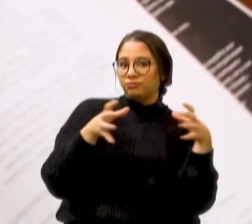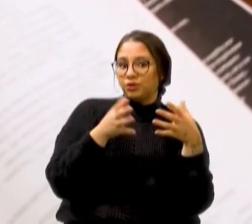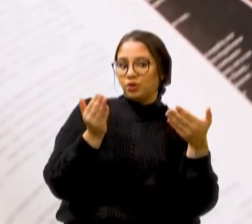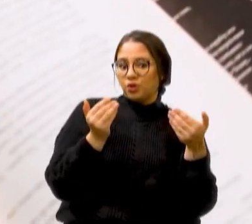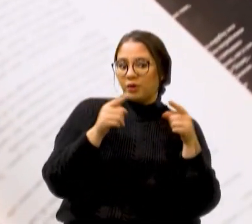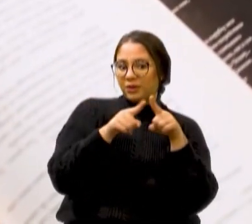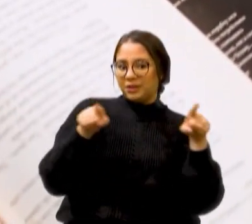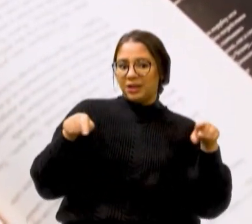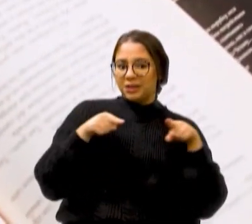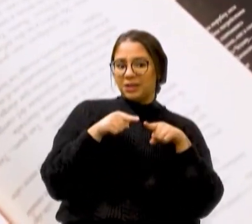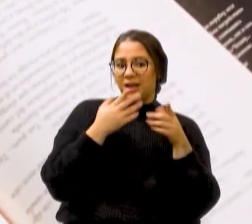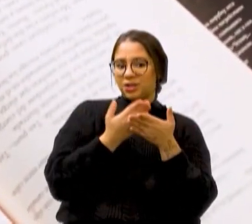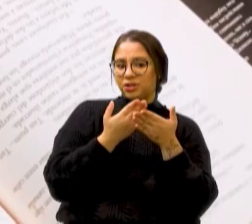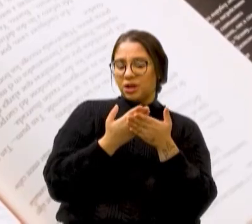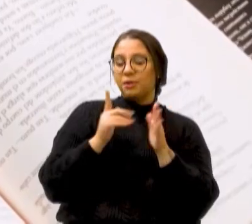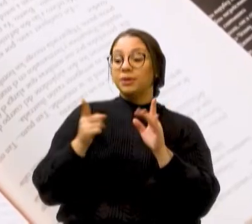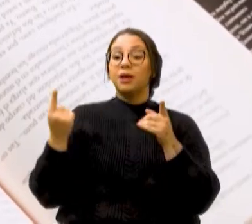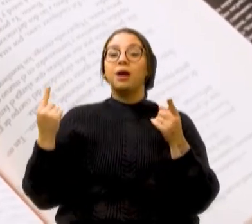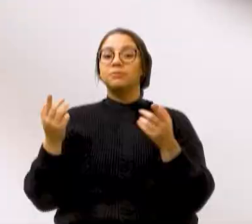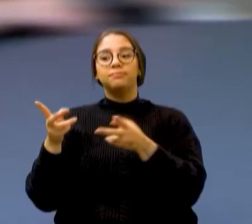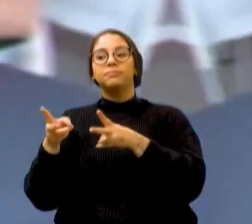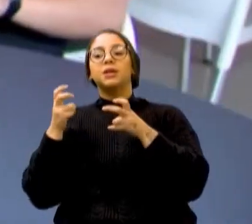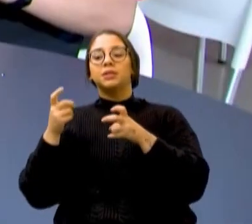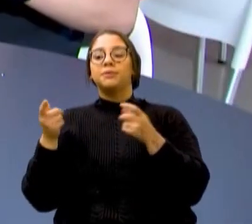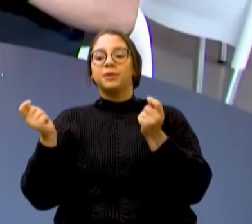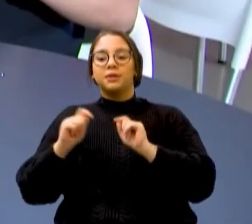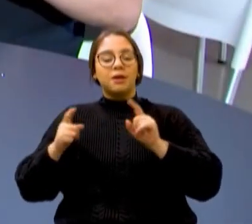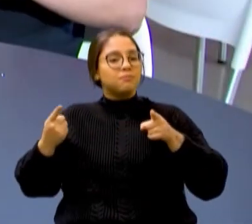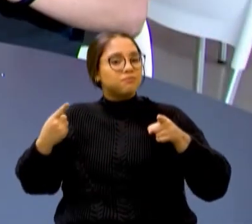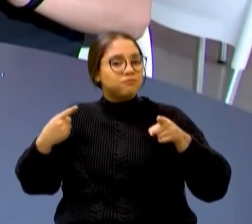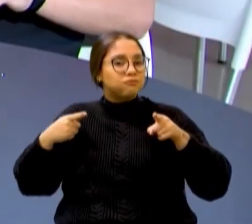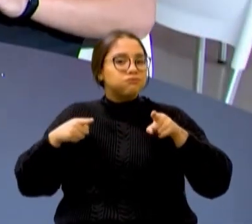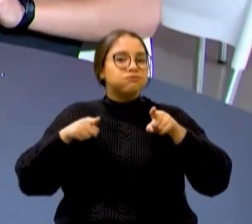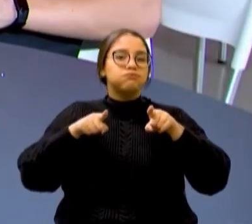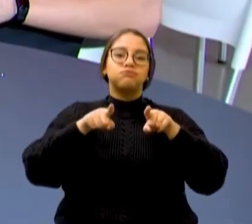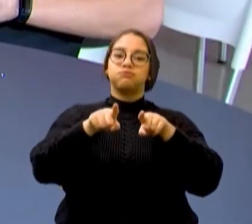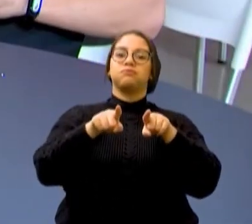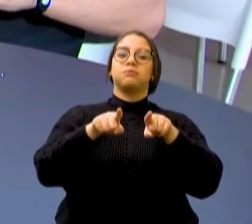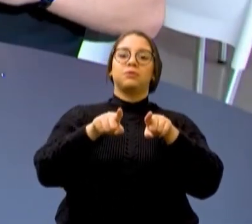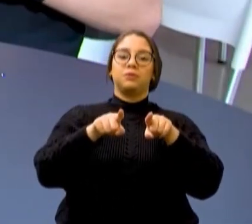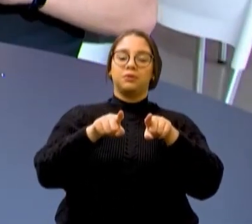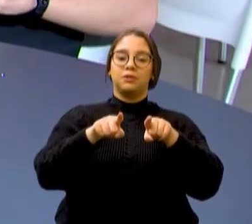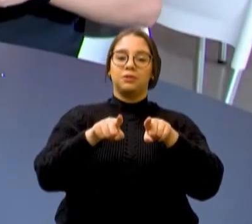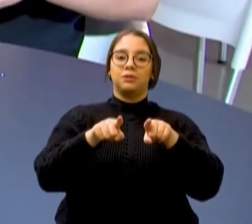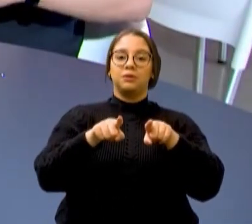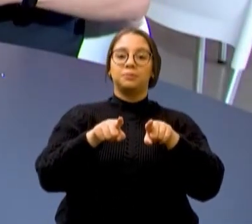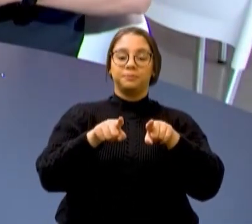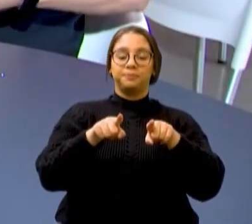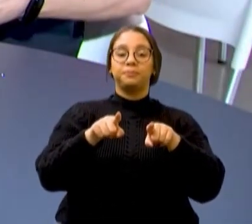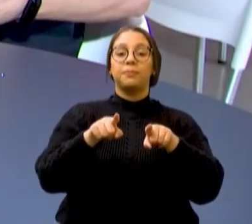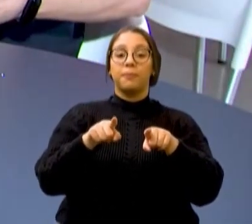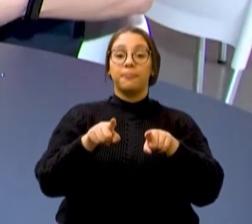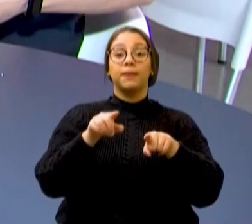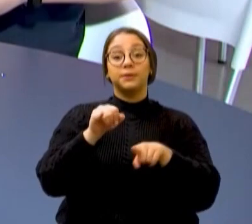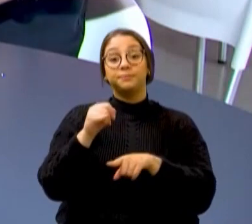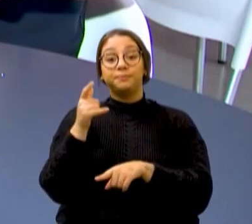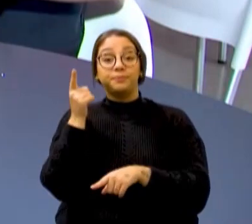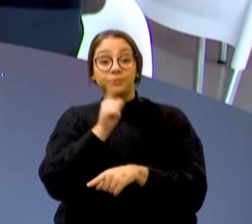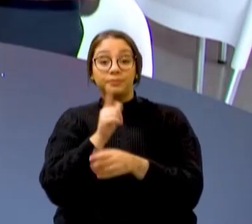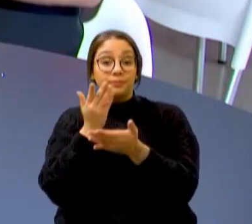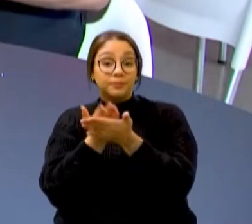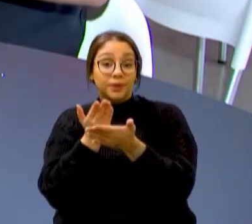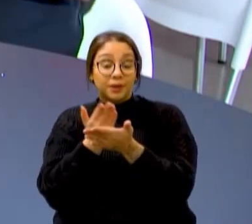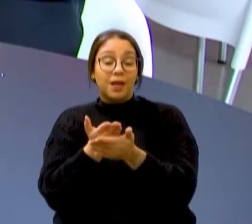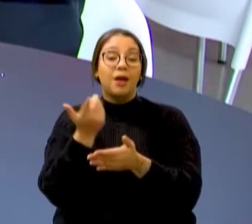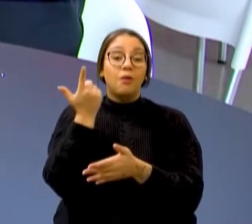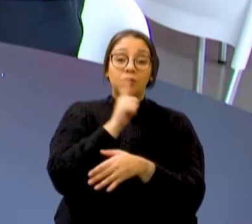os jovens, né, da sala de aula, mas rápido elas percebem que elas adquirem o mesmo nível ou se